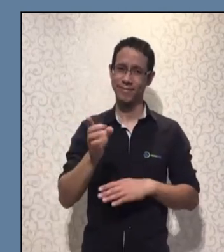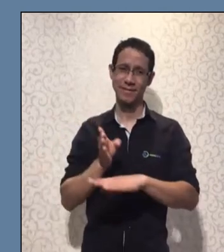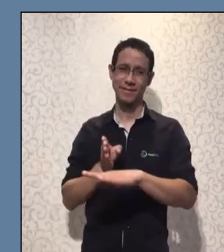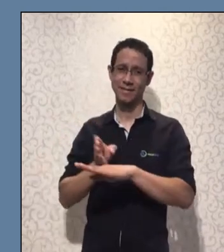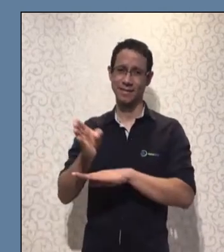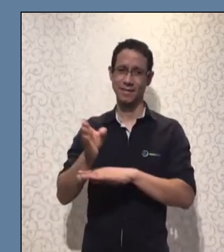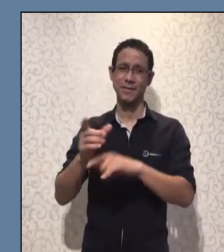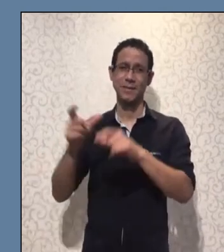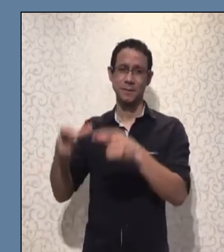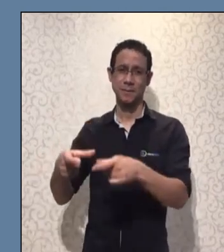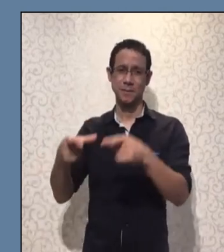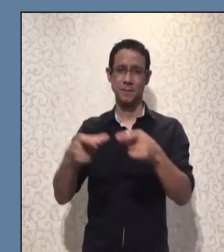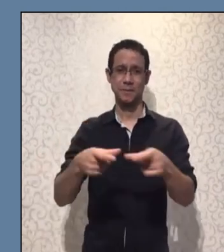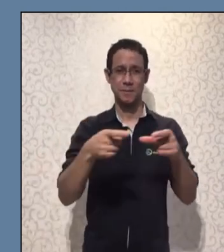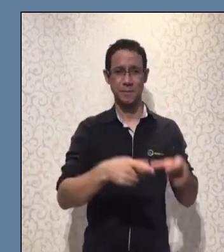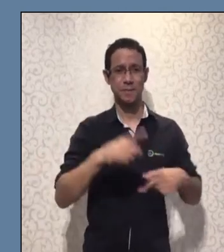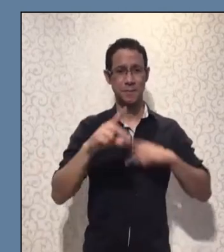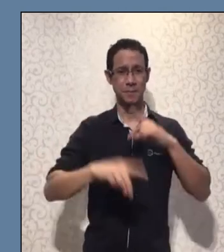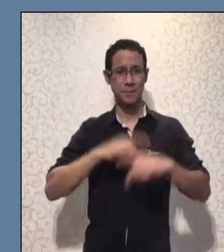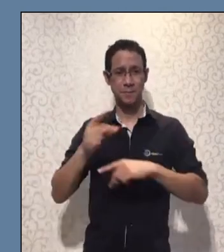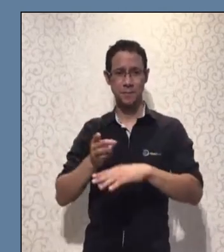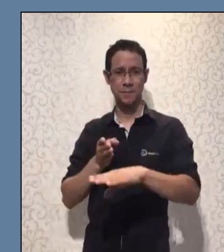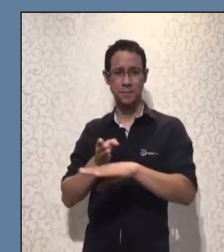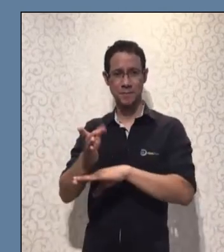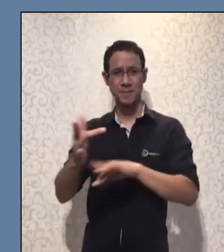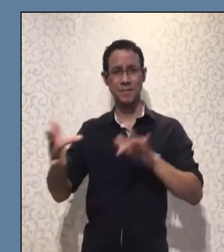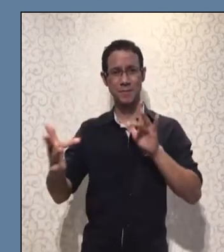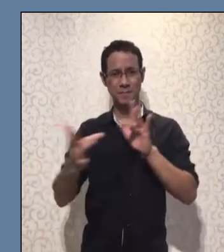espaços públicos, de entrarmos em contato